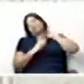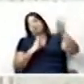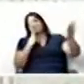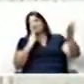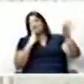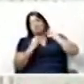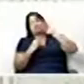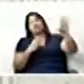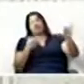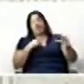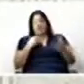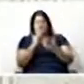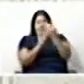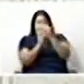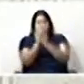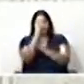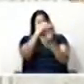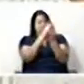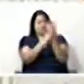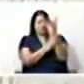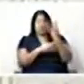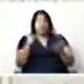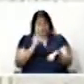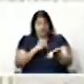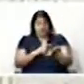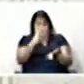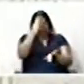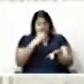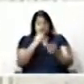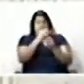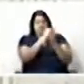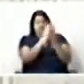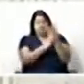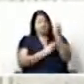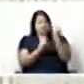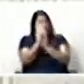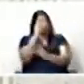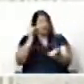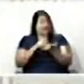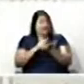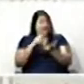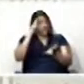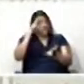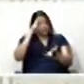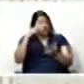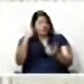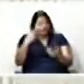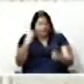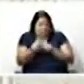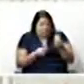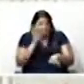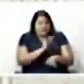E eu, com as minhas mãos, com o equipamento ali, estou falando sério, vereador Andréa, é sério, é história verídica. Eu não tinha o que